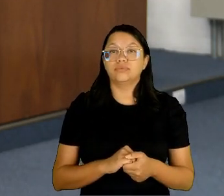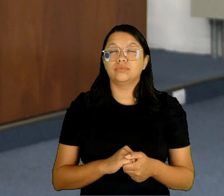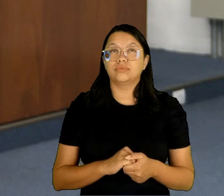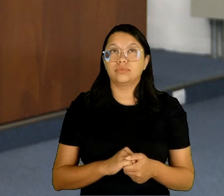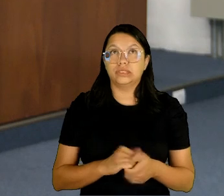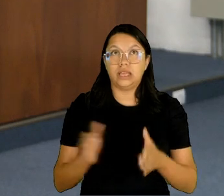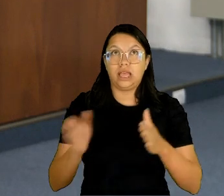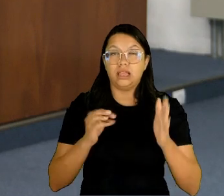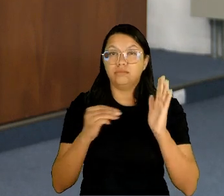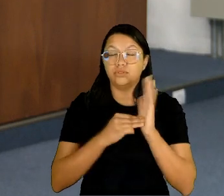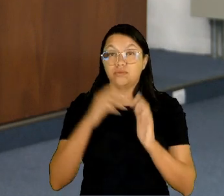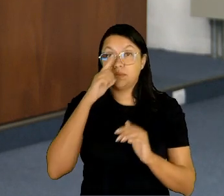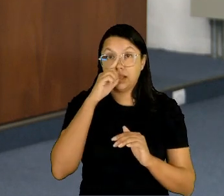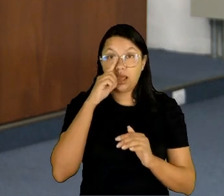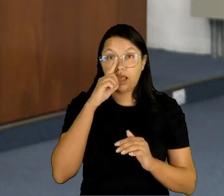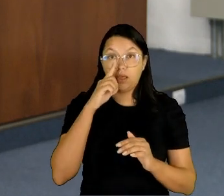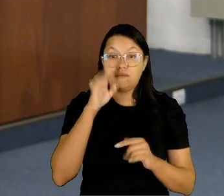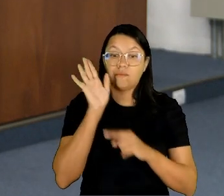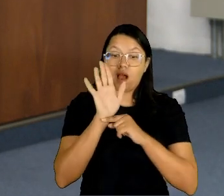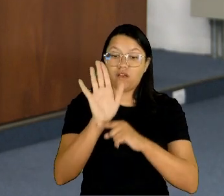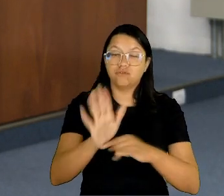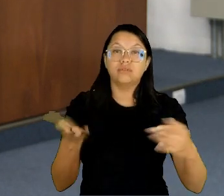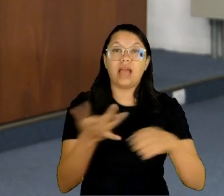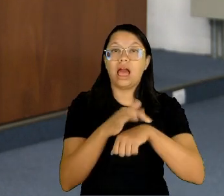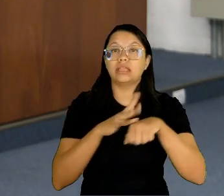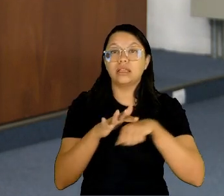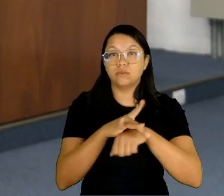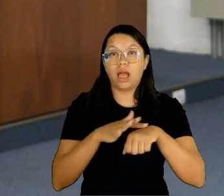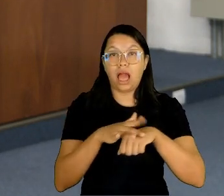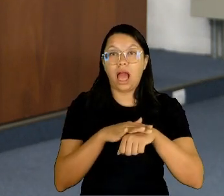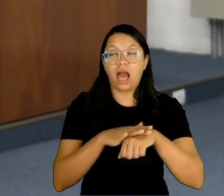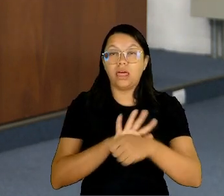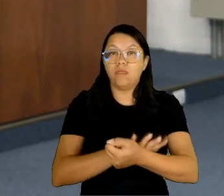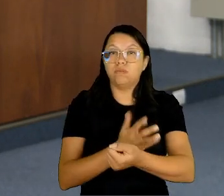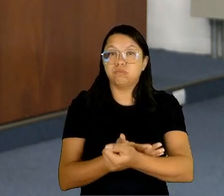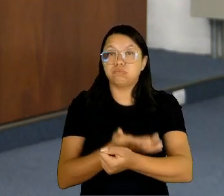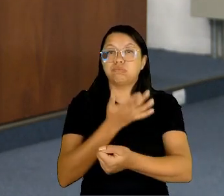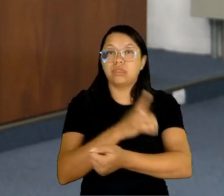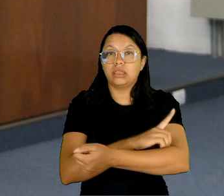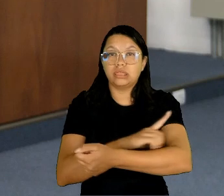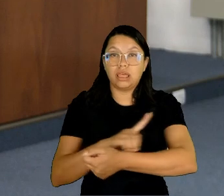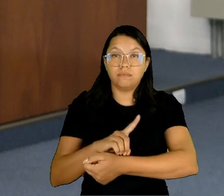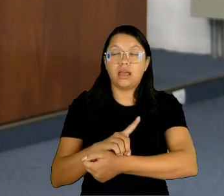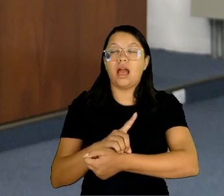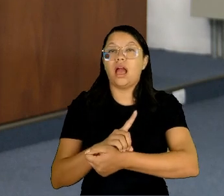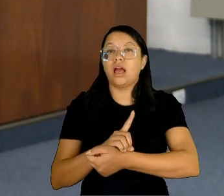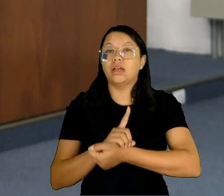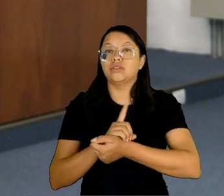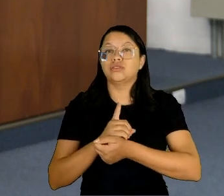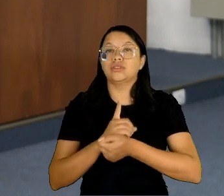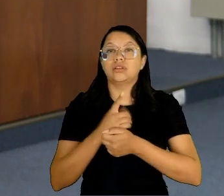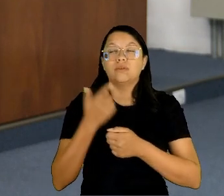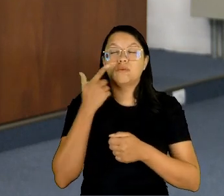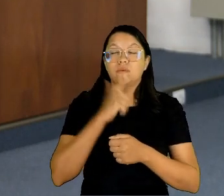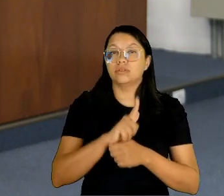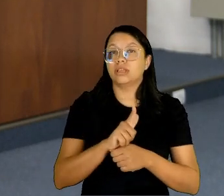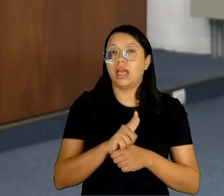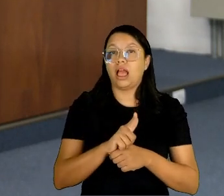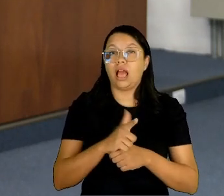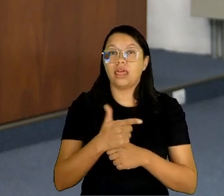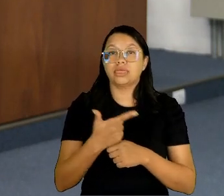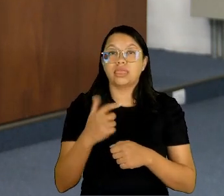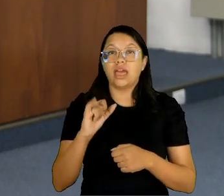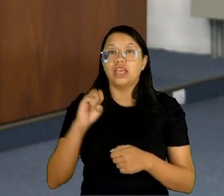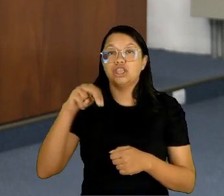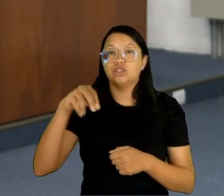cardiovasculares. Todos esses fatores de risco vão contribuir para essas doenças, né? Hipertensão, diabetes, resistência